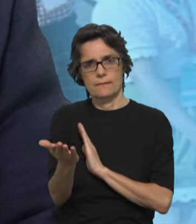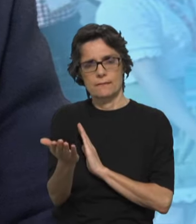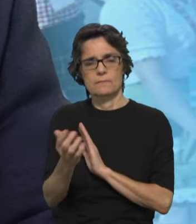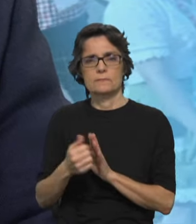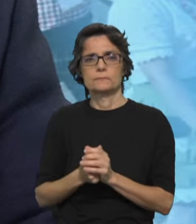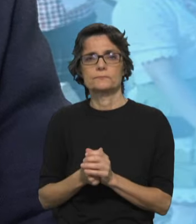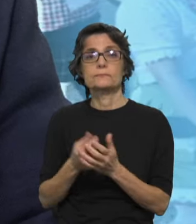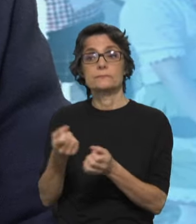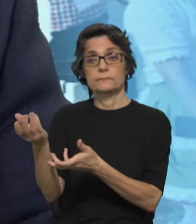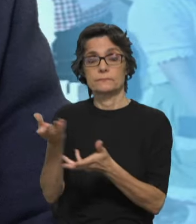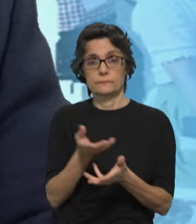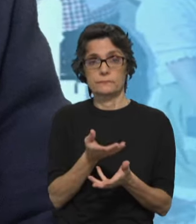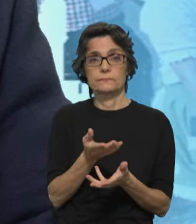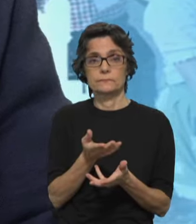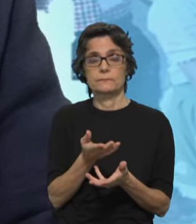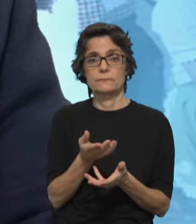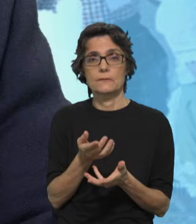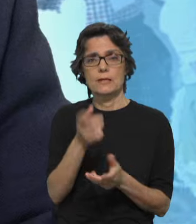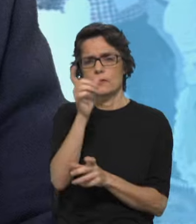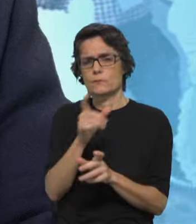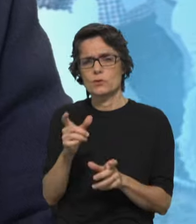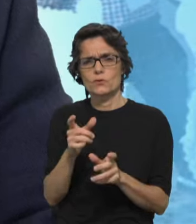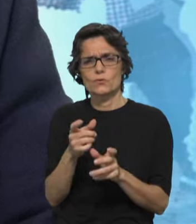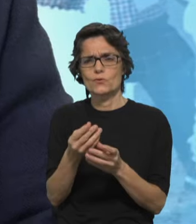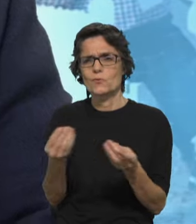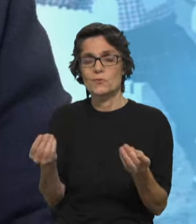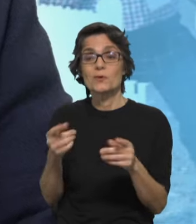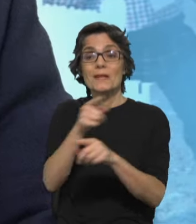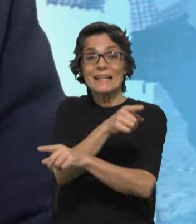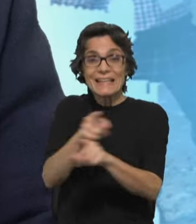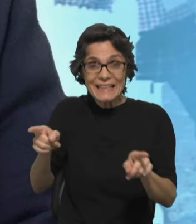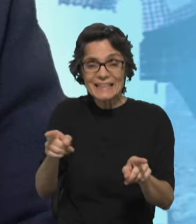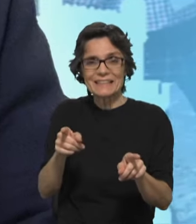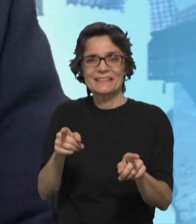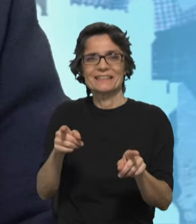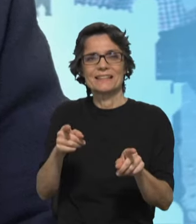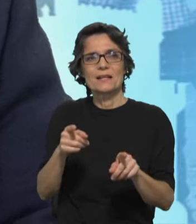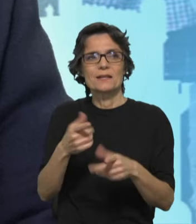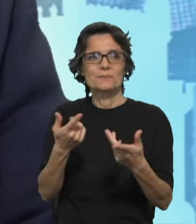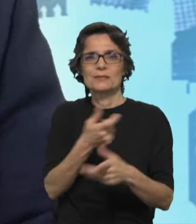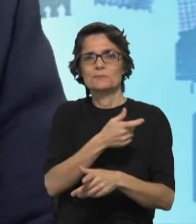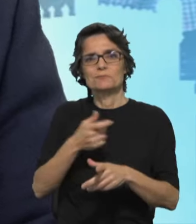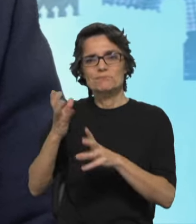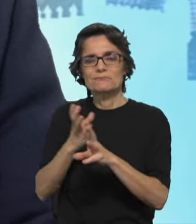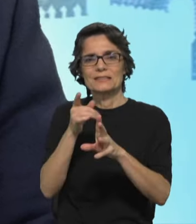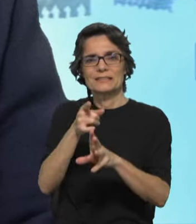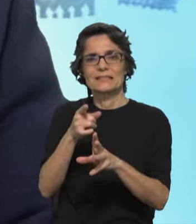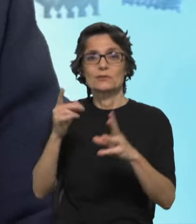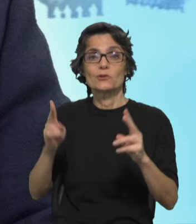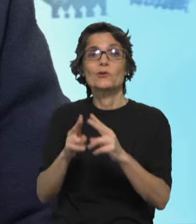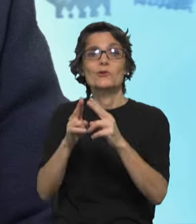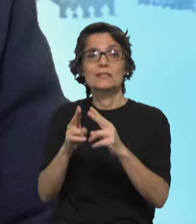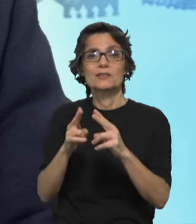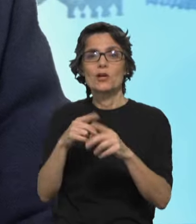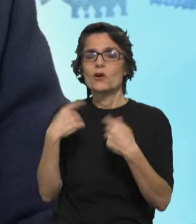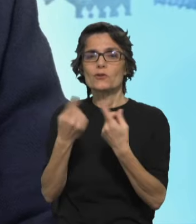Eu convidei toda esta gente, no fundo, a tornarem-se peregrinos do Congresso Eucarístico, no sentido de caminharmos para